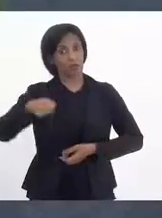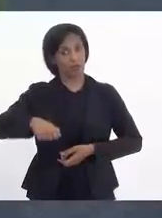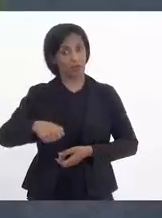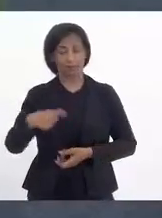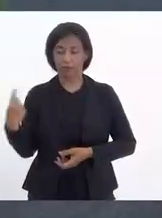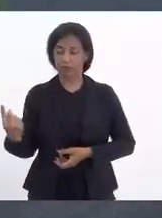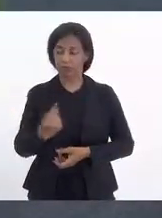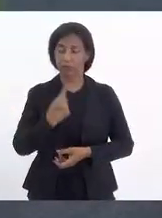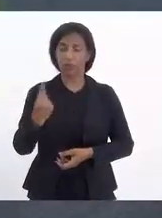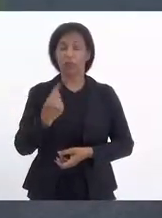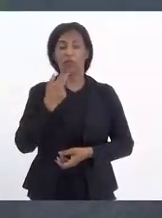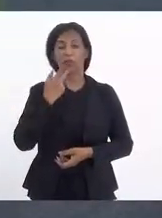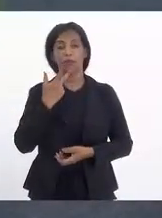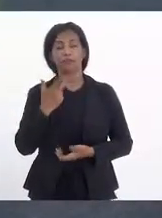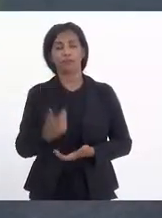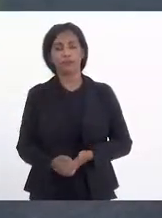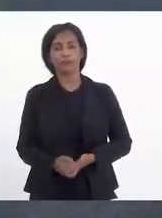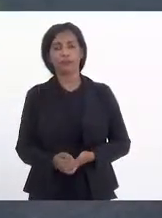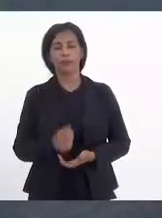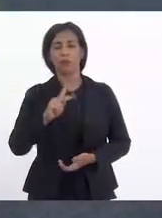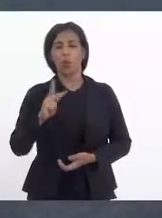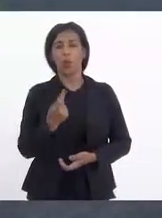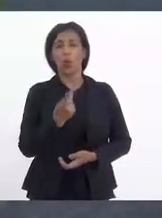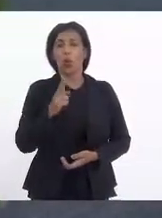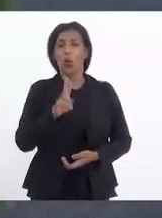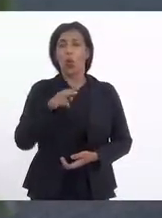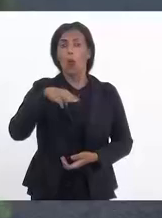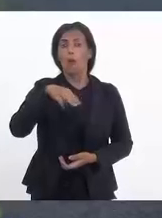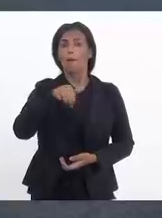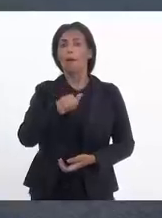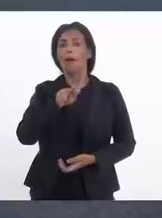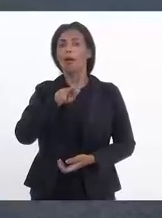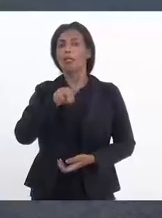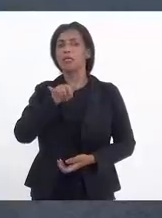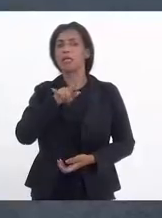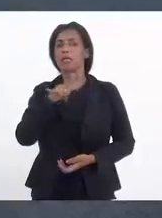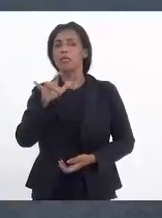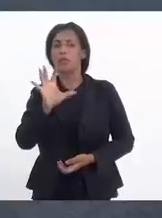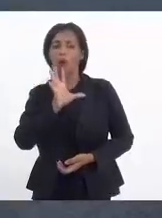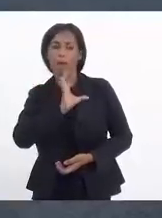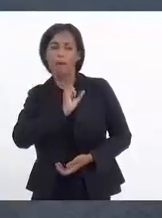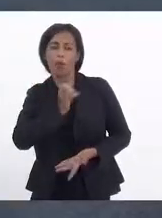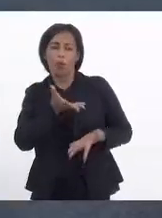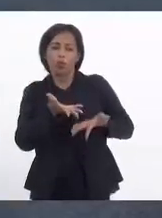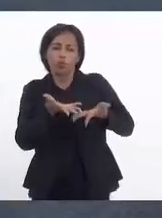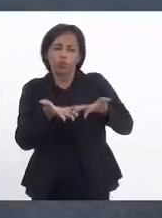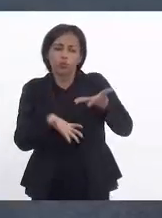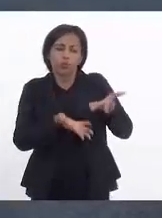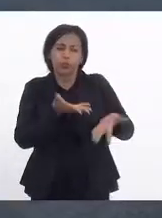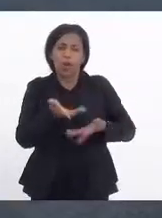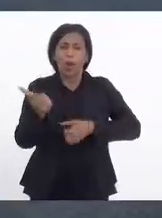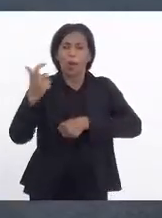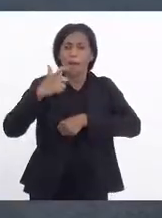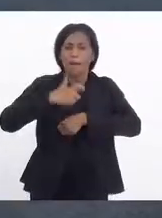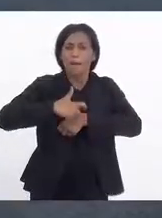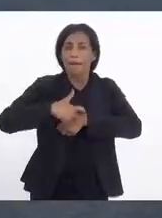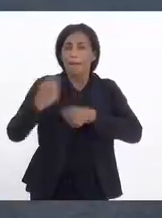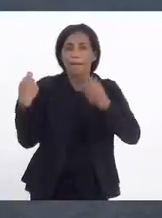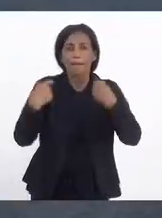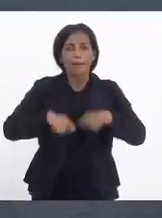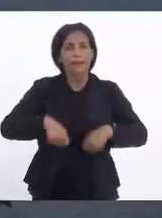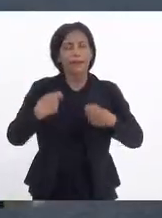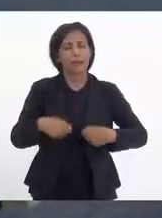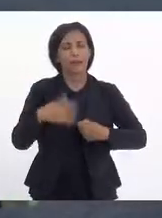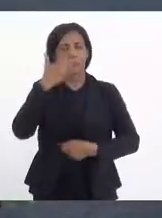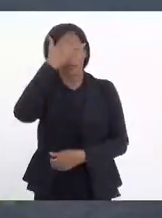nós estamos falando de uma humanização do cuidado no momento que a gente mais precisa que